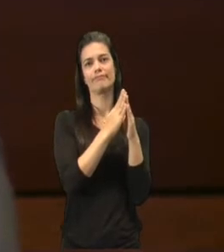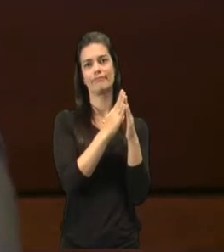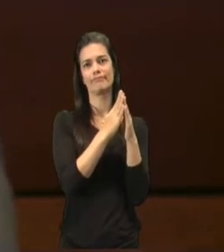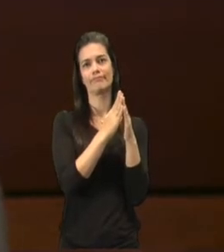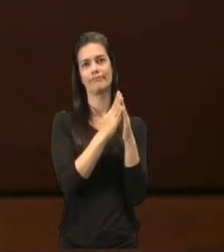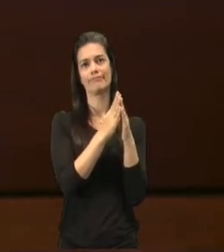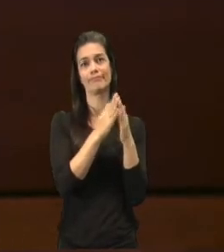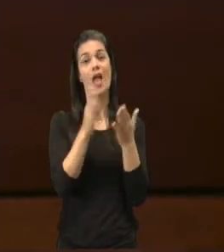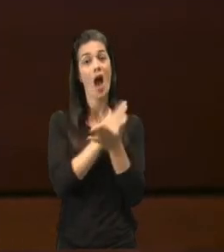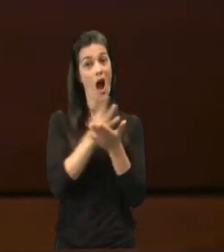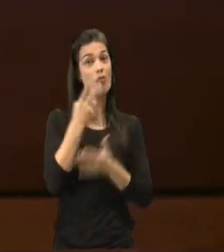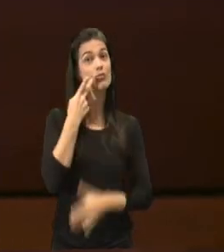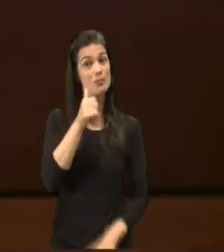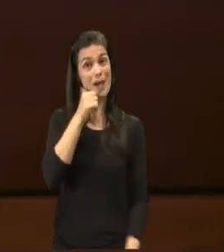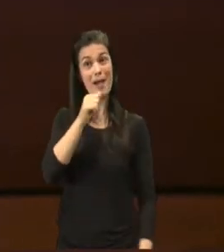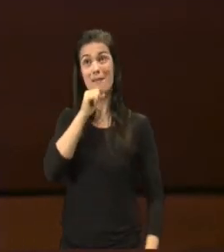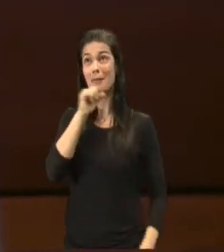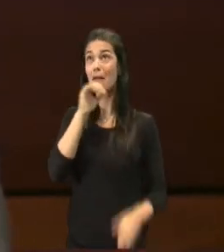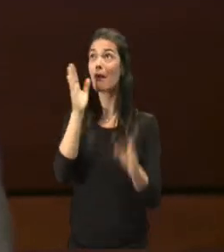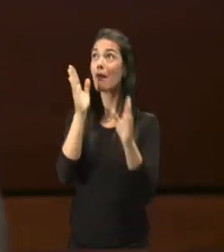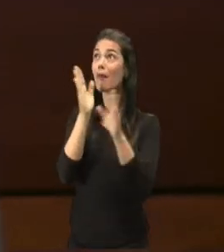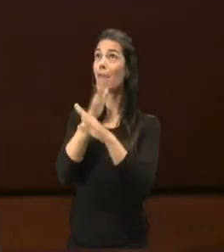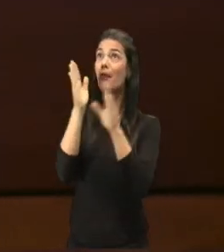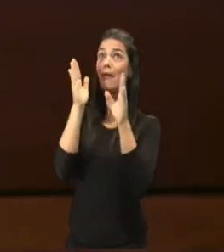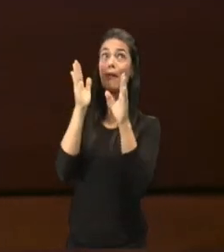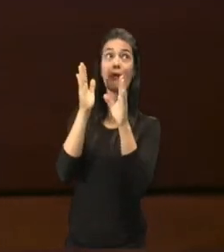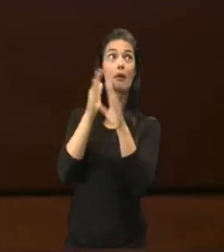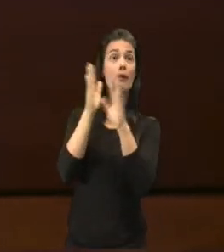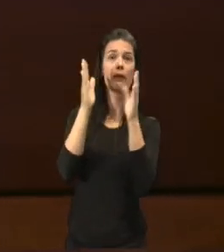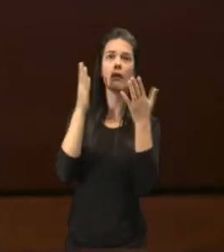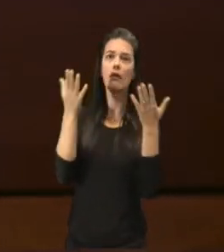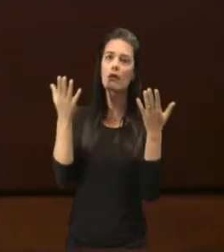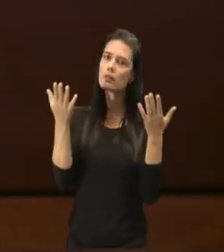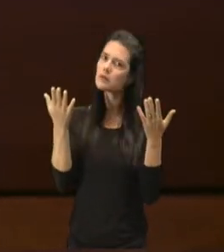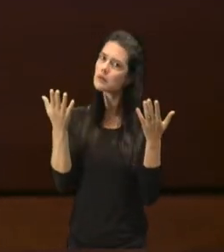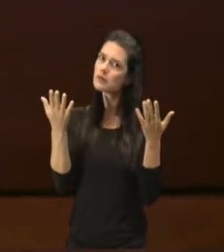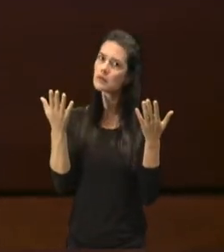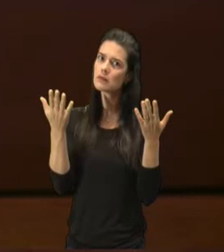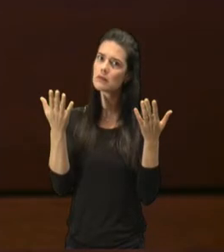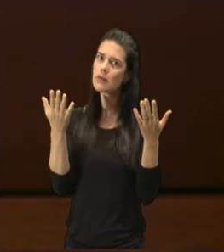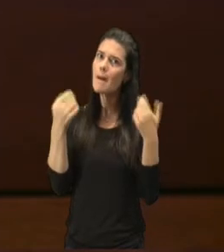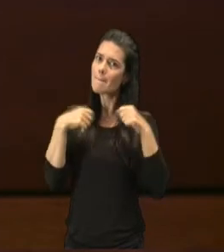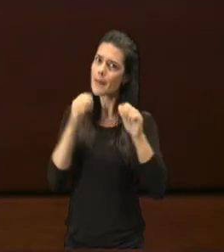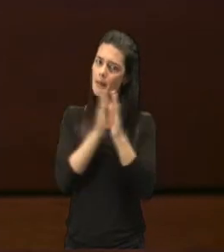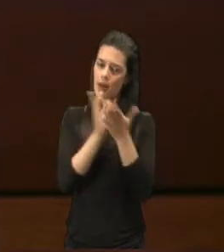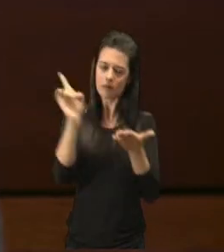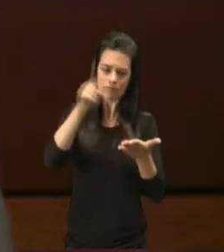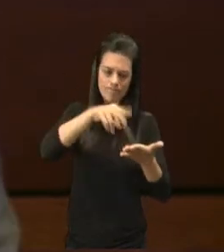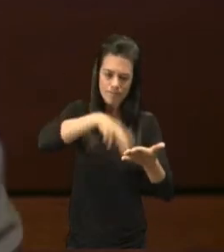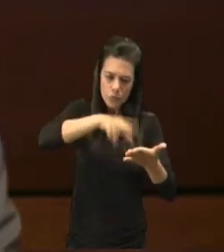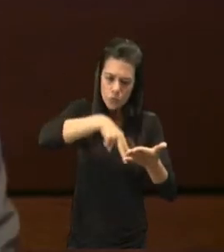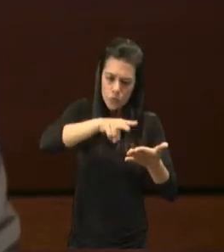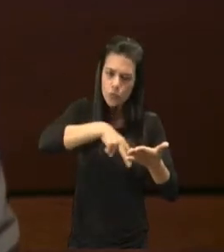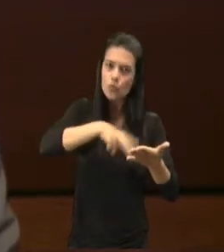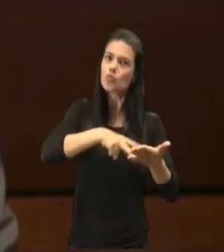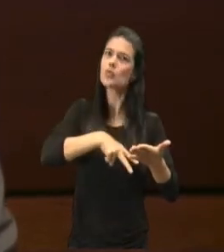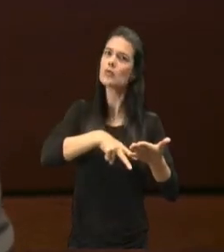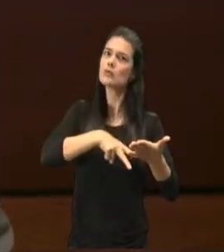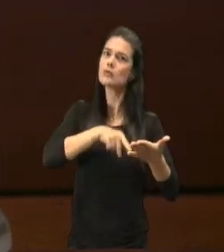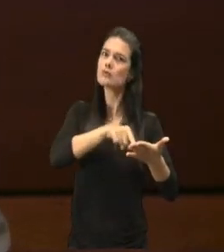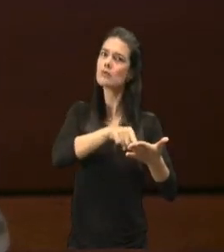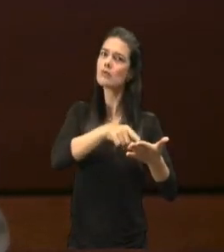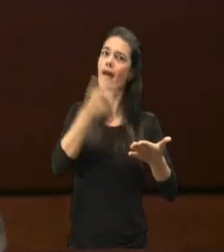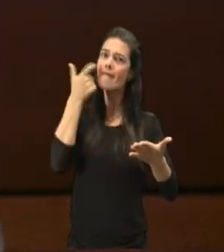estão perdidos e desorientados, e é preciso resgatar a palavra do Senhor, quando nos diz em Deuteronômio, no